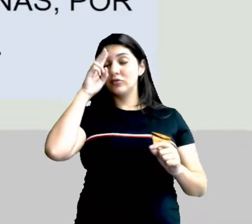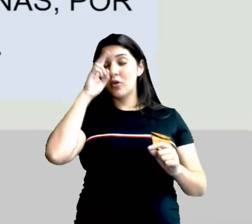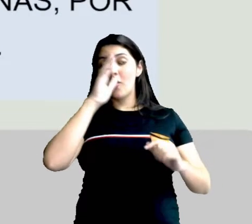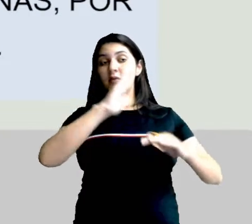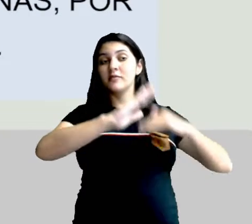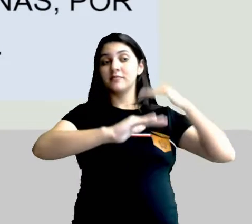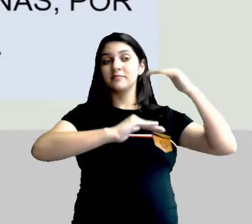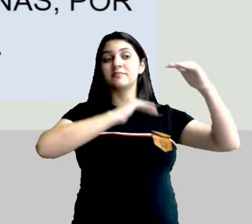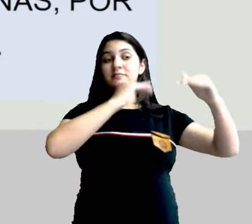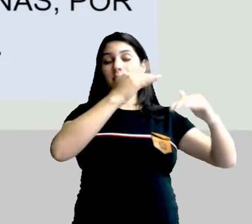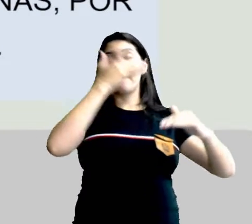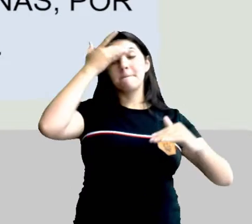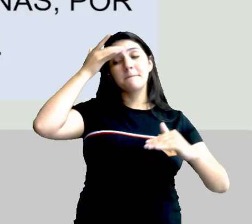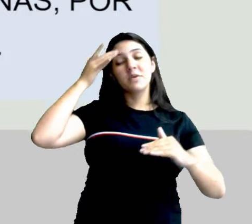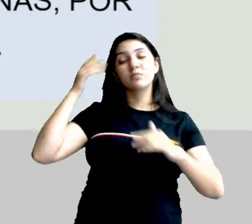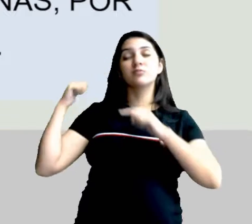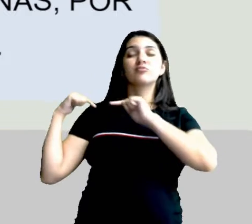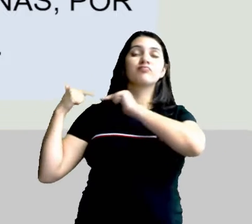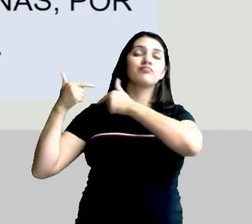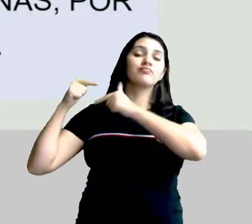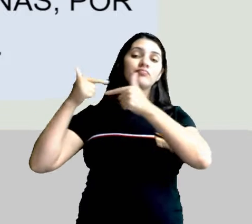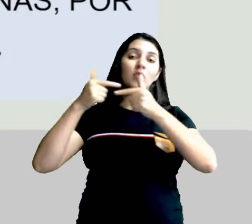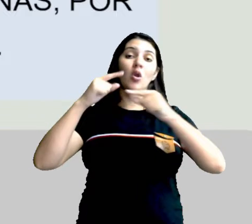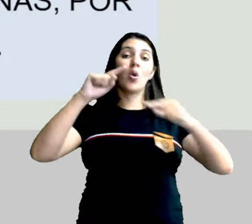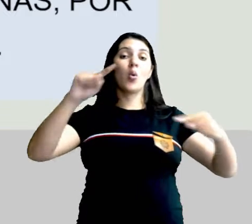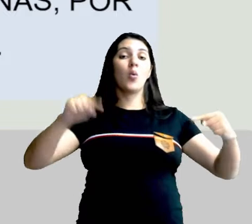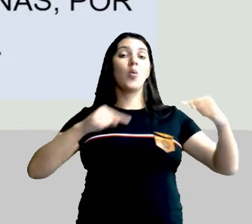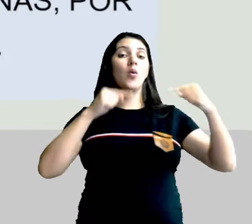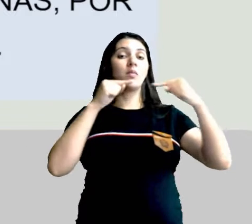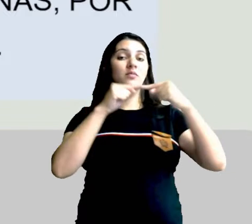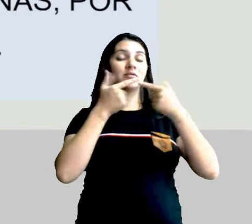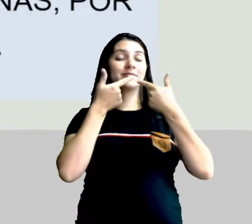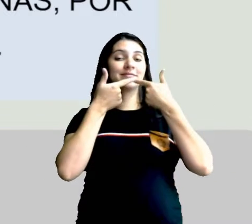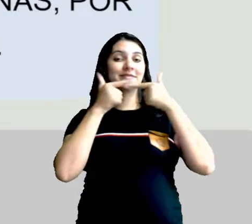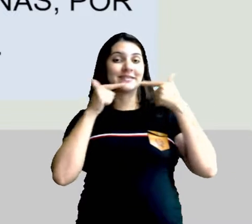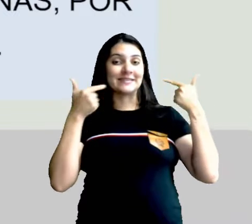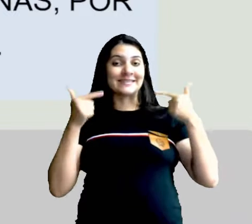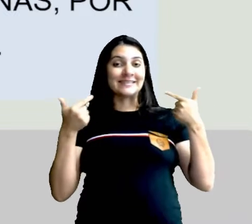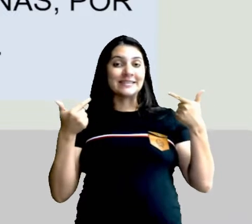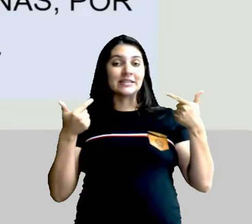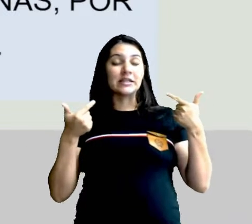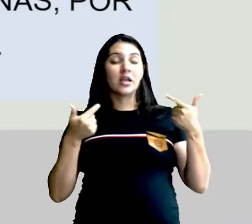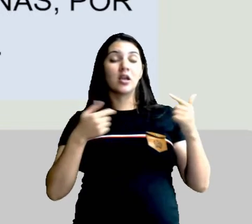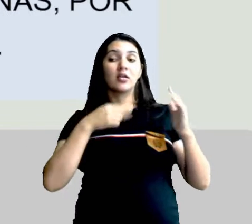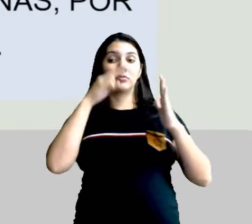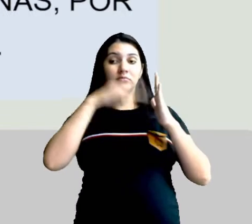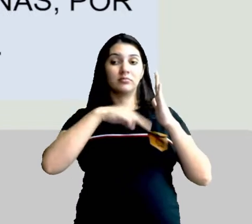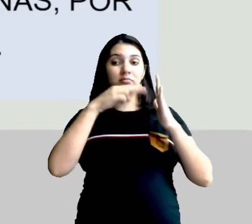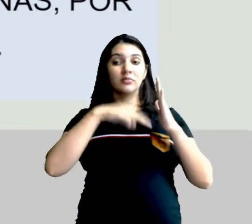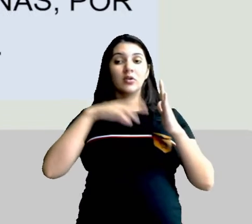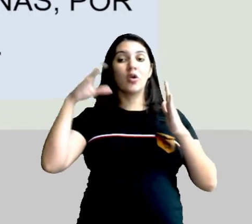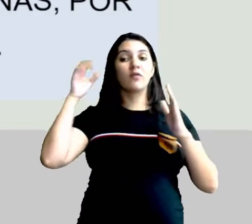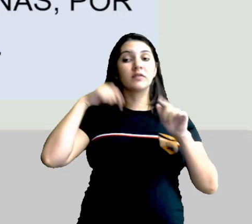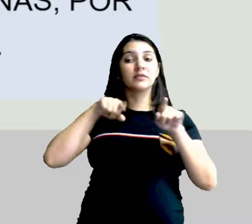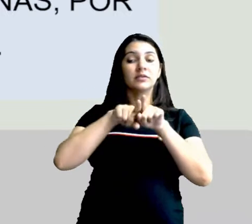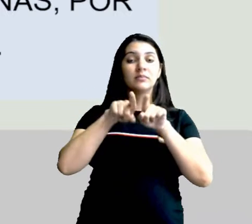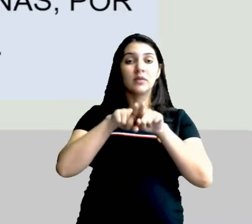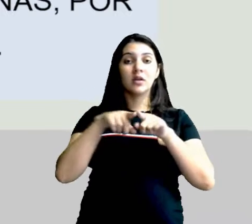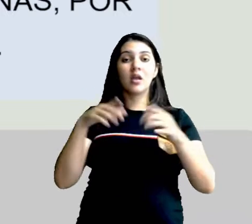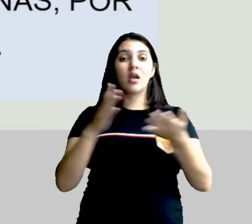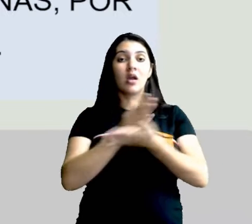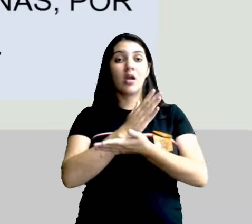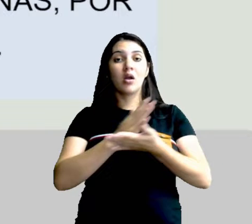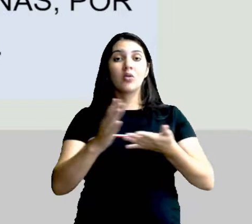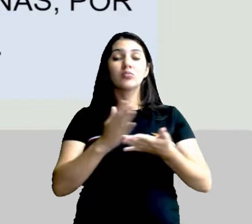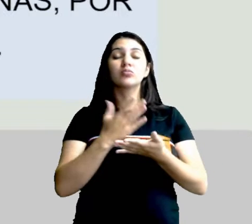transmitidas de geração em geração com o objetivo de divertir ouvintes e leitores. Muitos contos populares